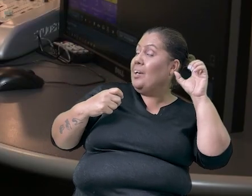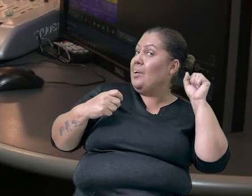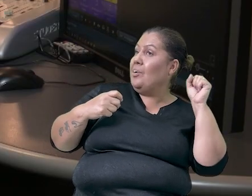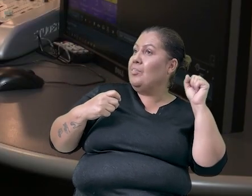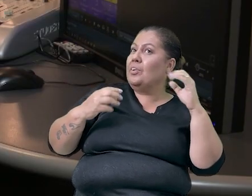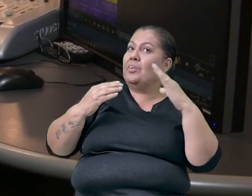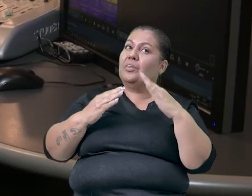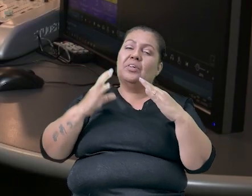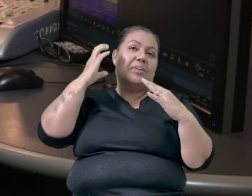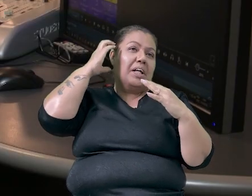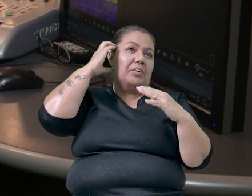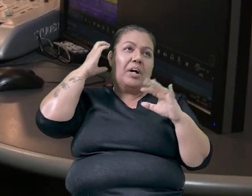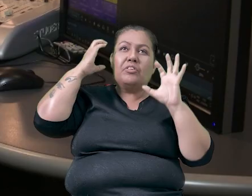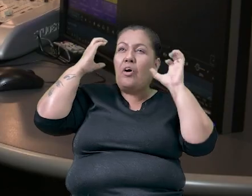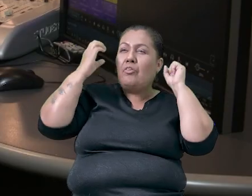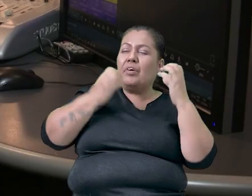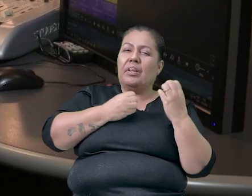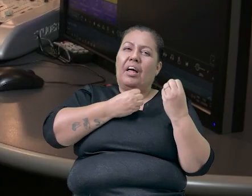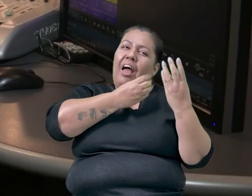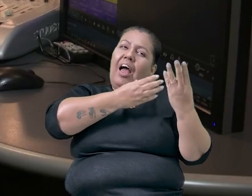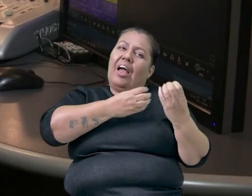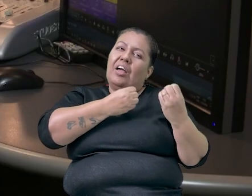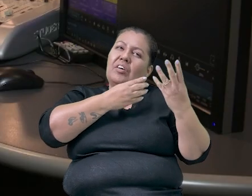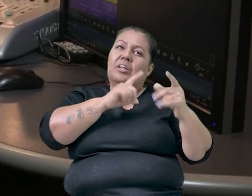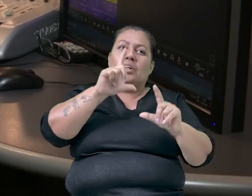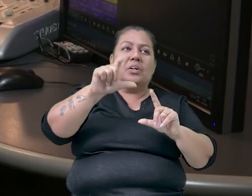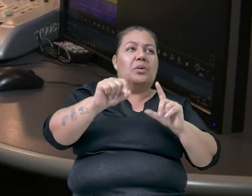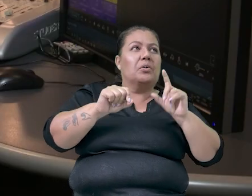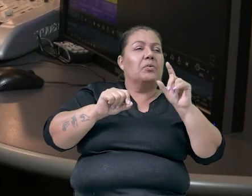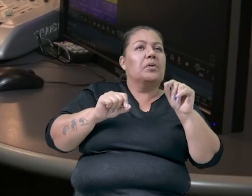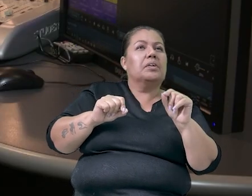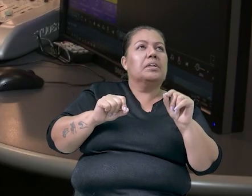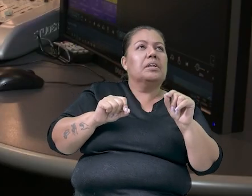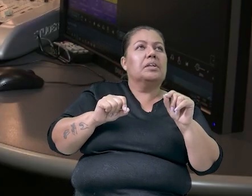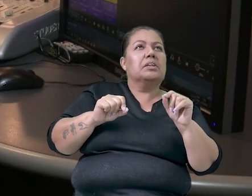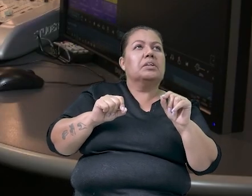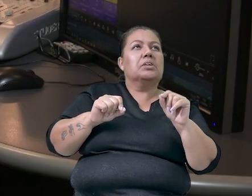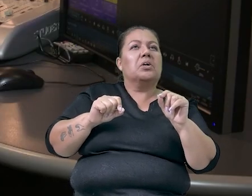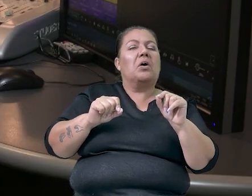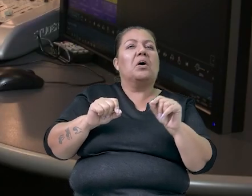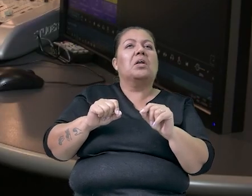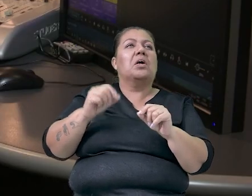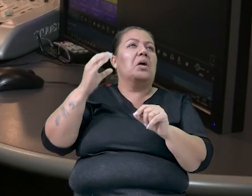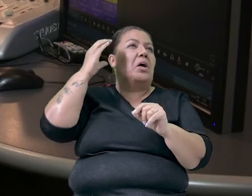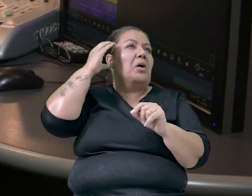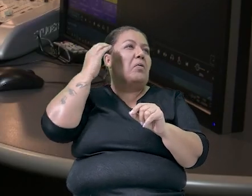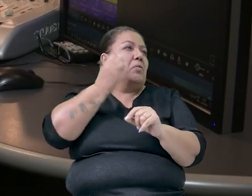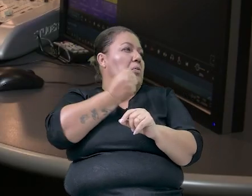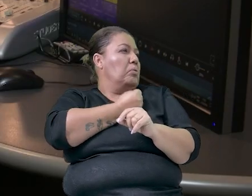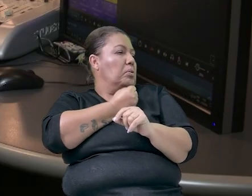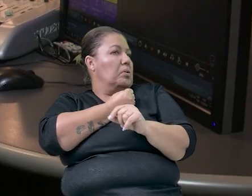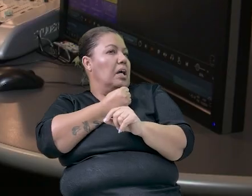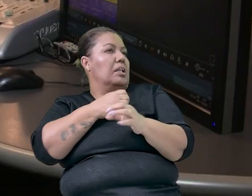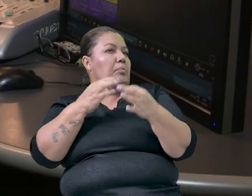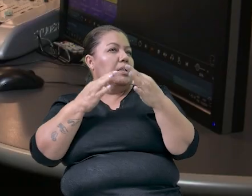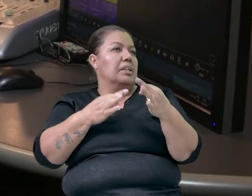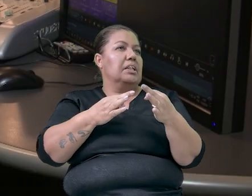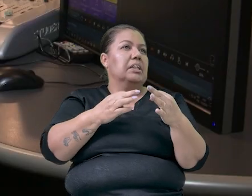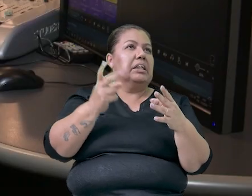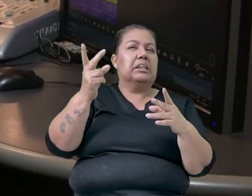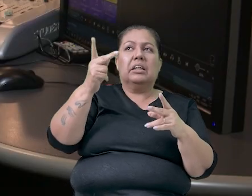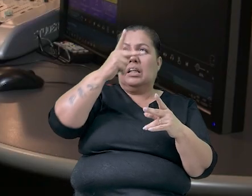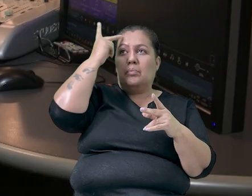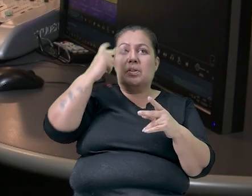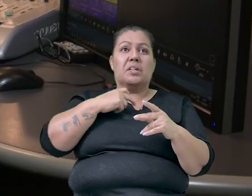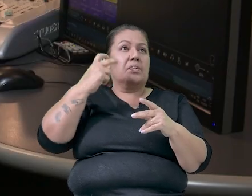no rádio ouvindo uma informação, ou você escolhe ouvir uma determinada emissora, você pode ter certeza que o locutor daquele horário ele tem